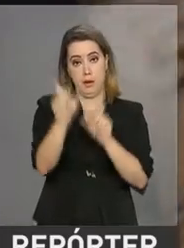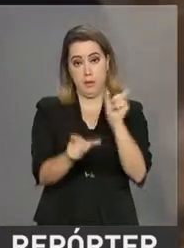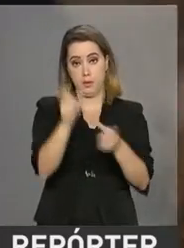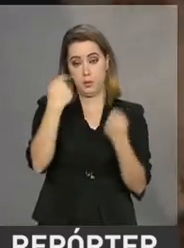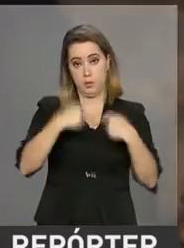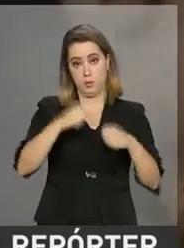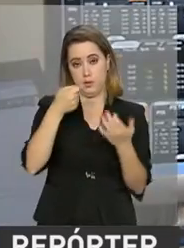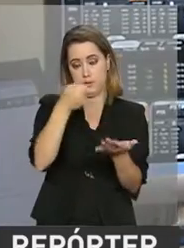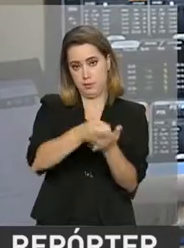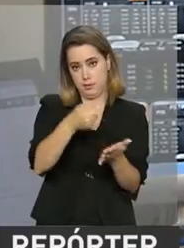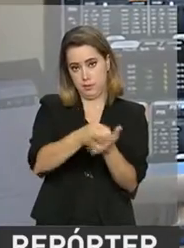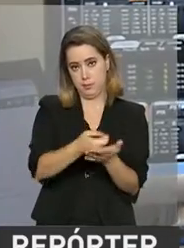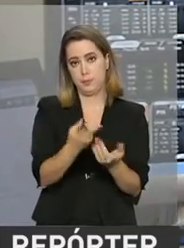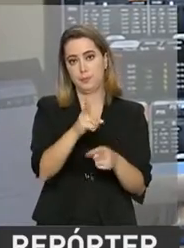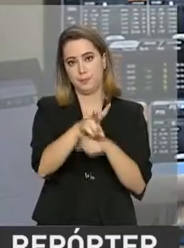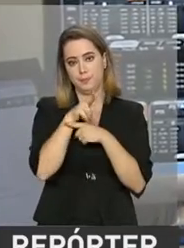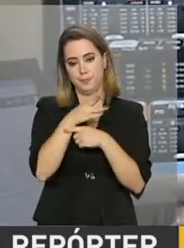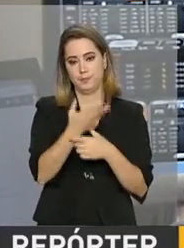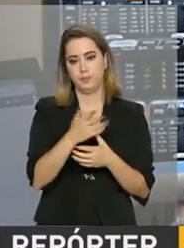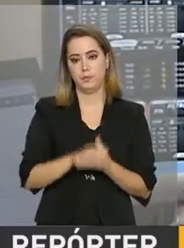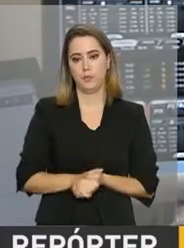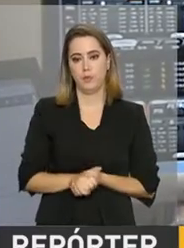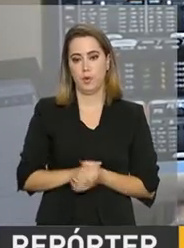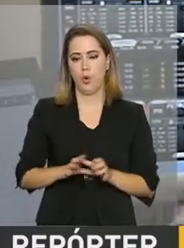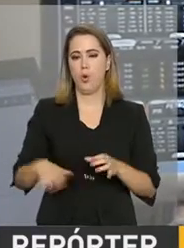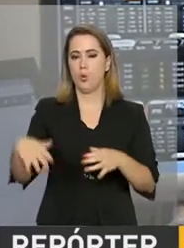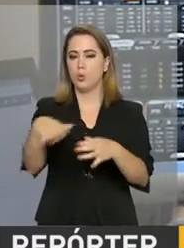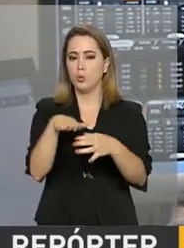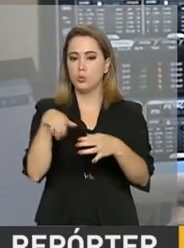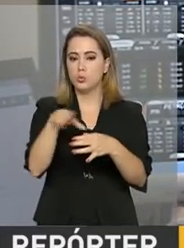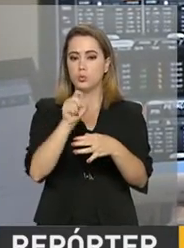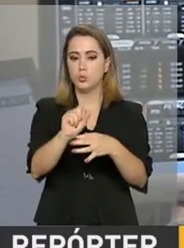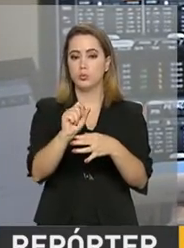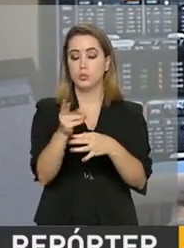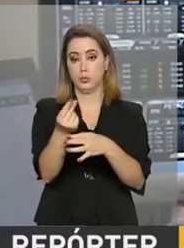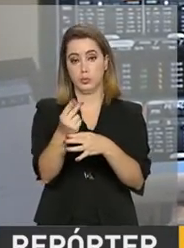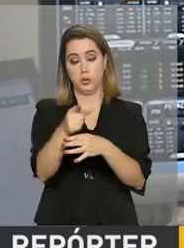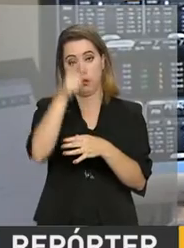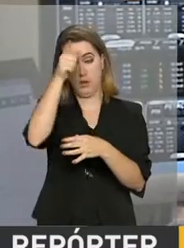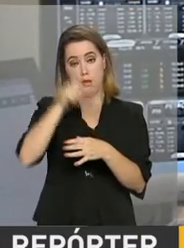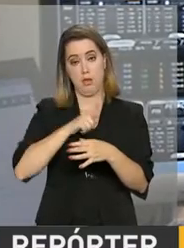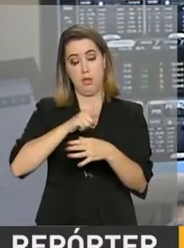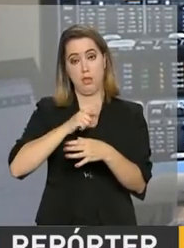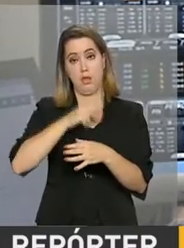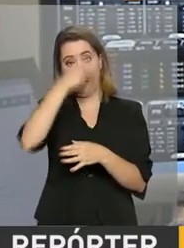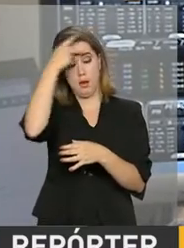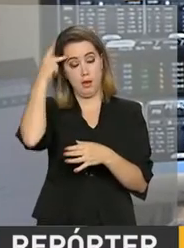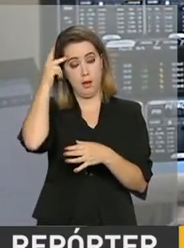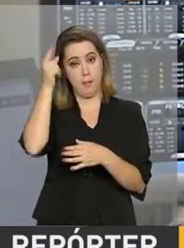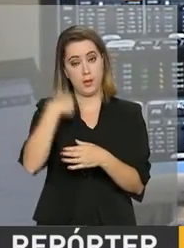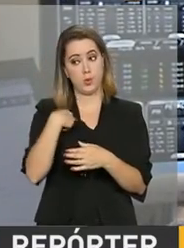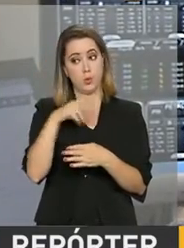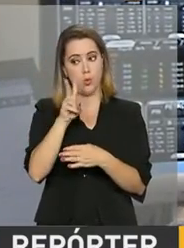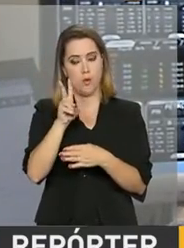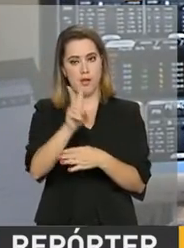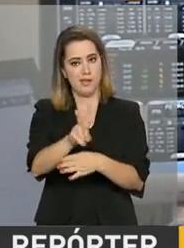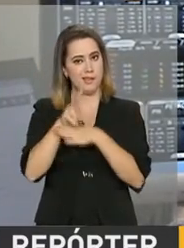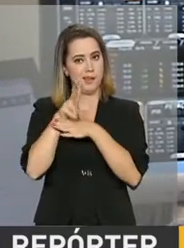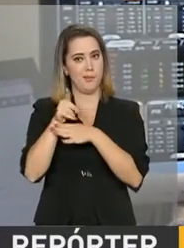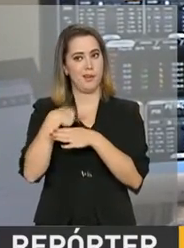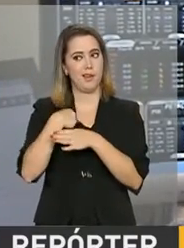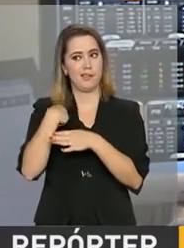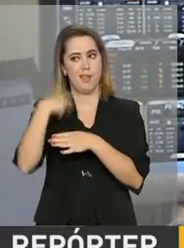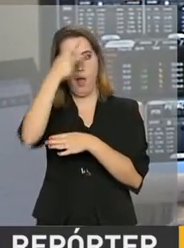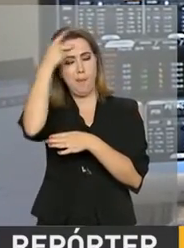operação de crédito no mercado financeiro você tem a pessoa que toma dinheiro emprestado e aquela outra que indireto entre elas têm um banco